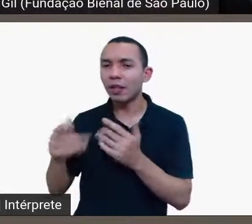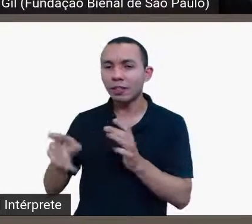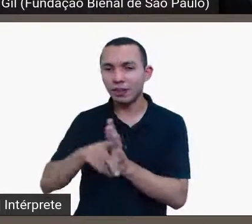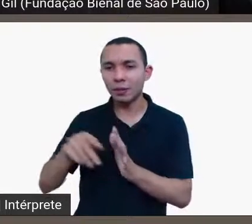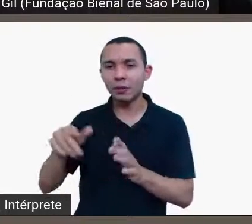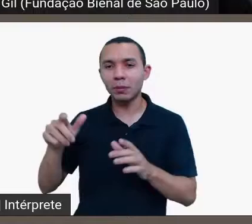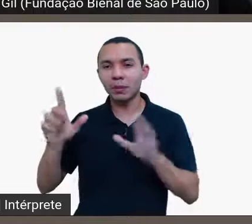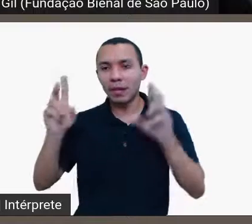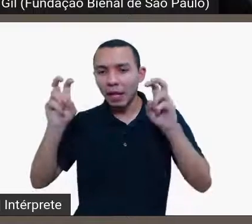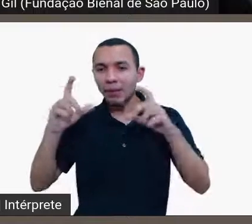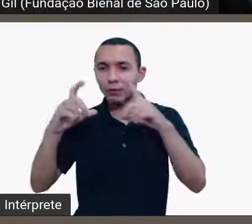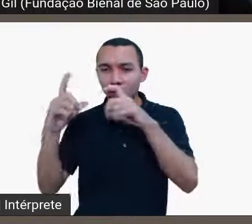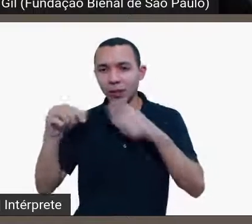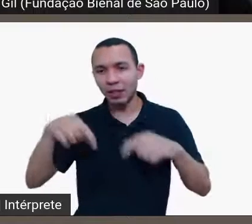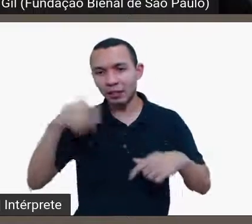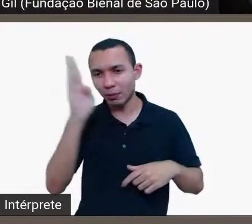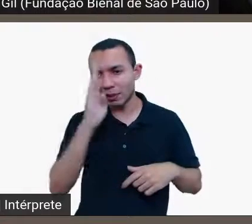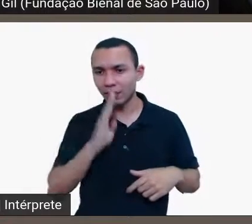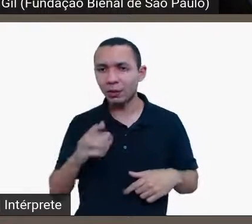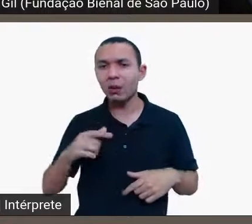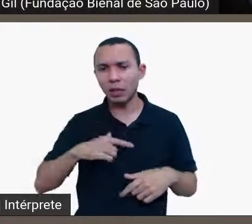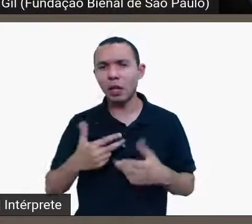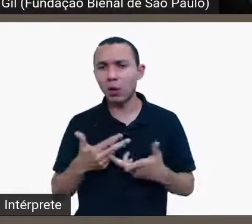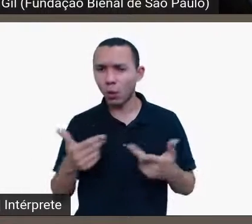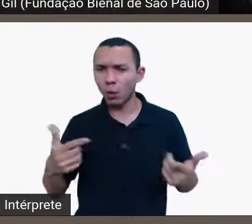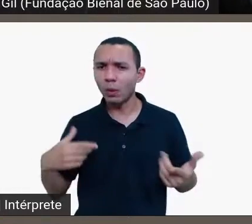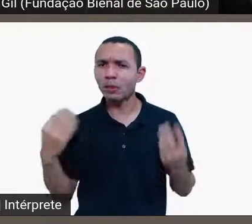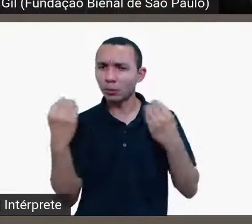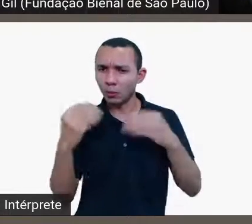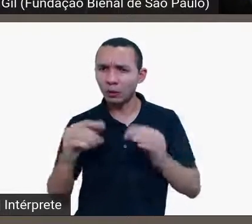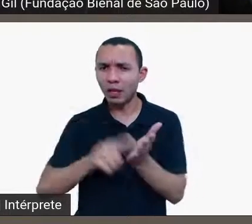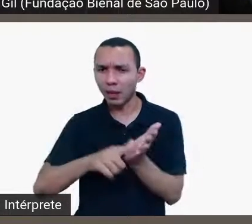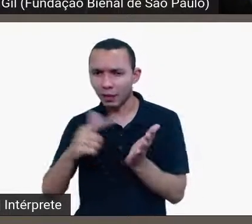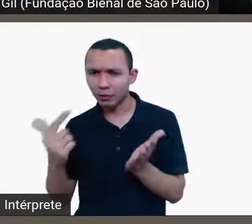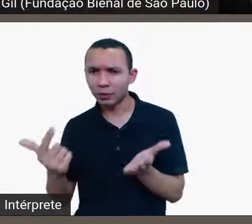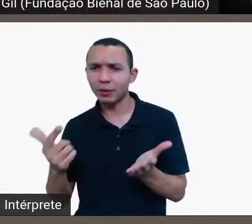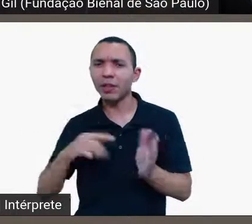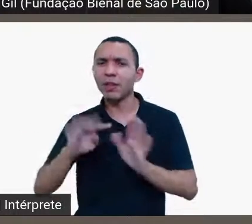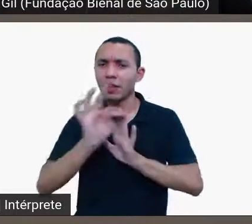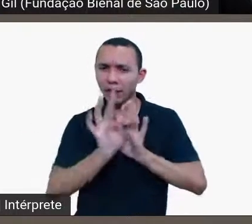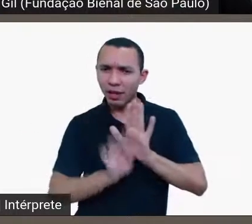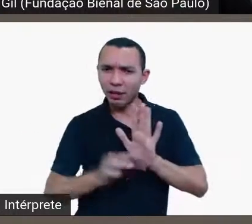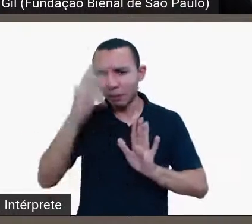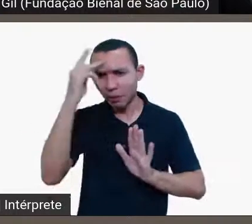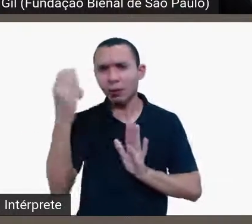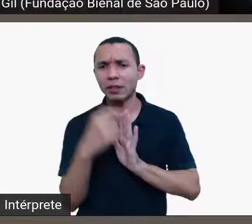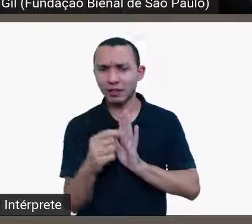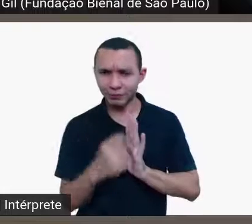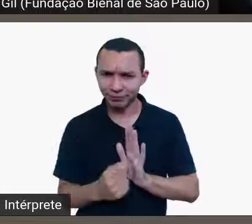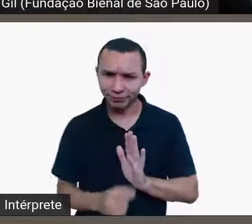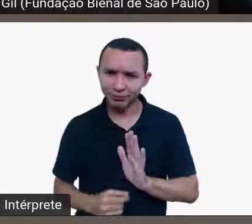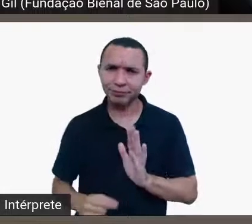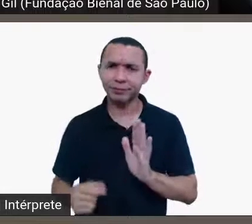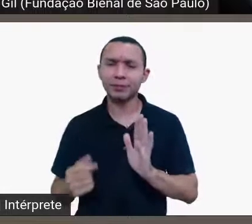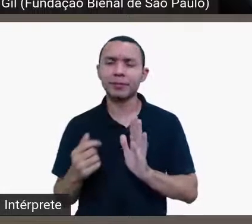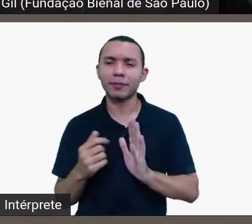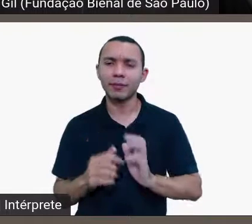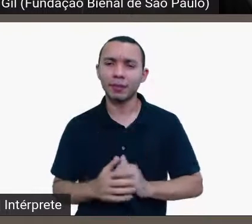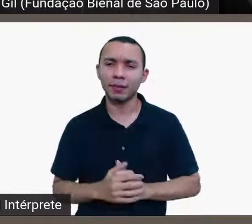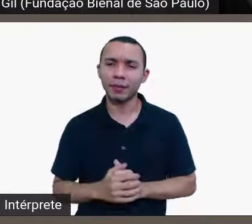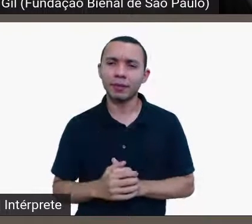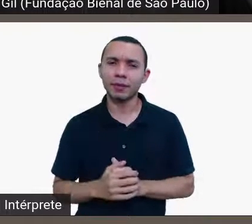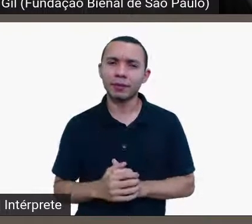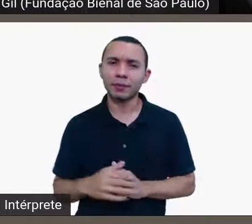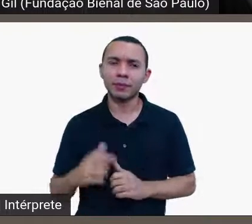Eu acho que tinha coisas inclusive publicadas na imprensa, tem textos, tem gente escrevendo, e tem uma